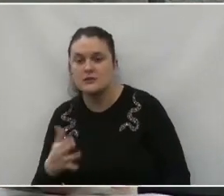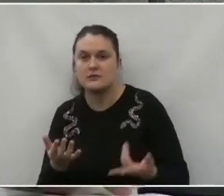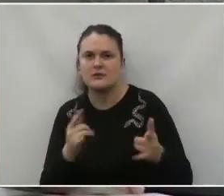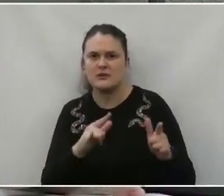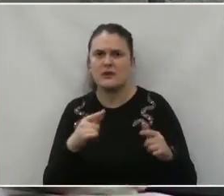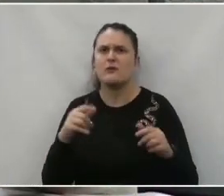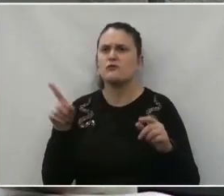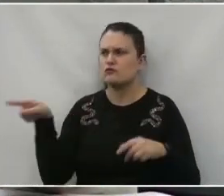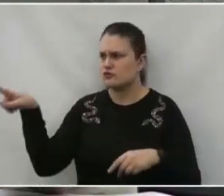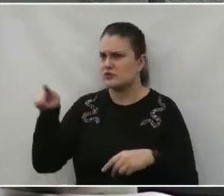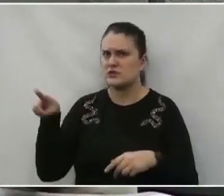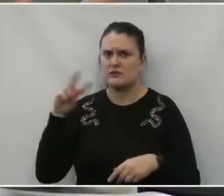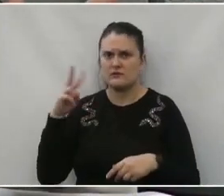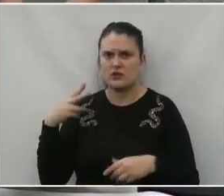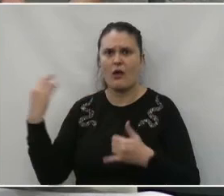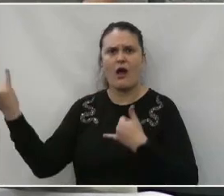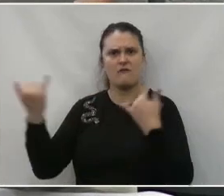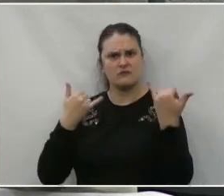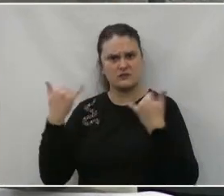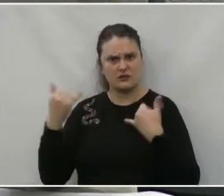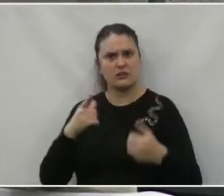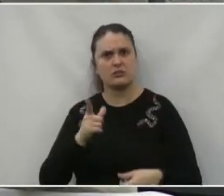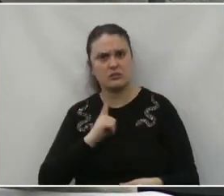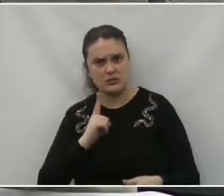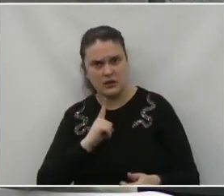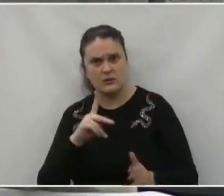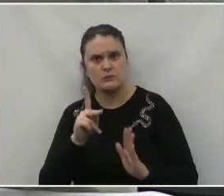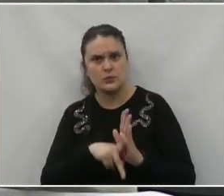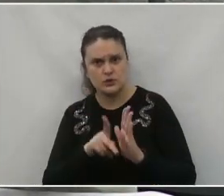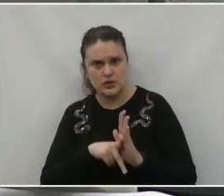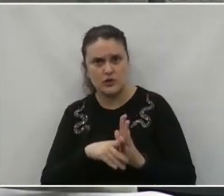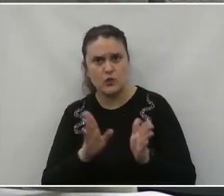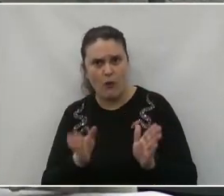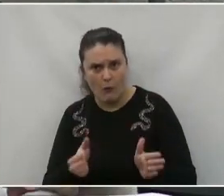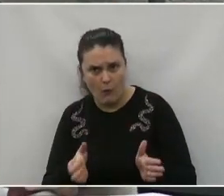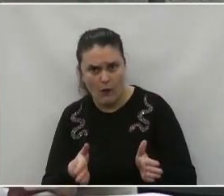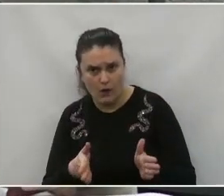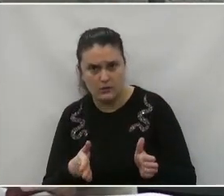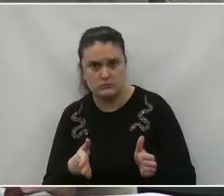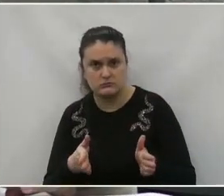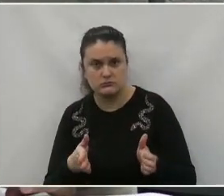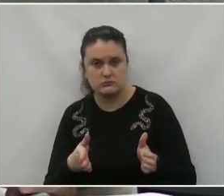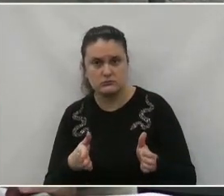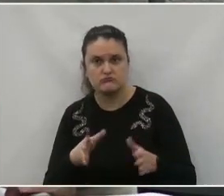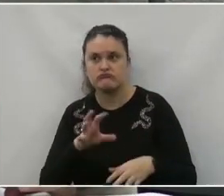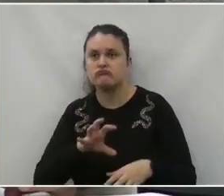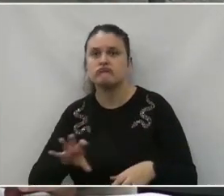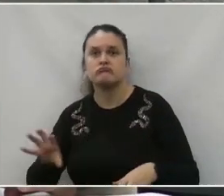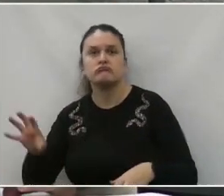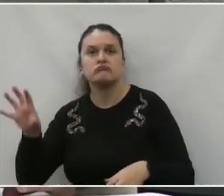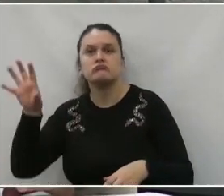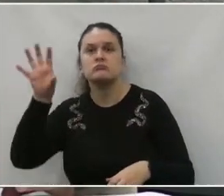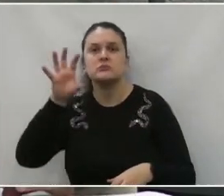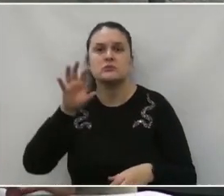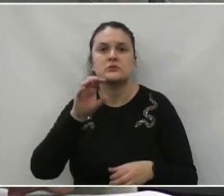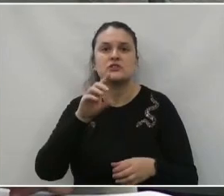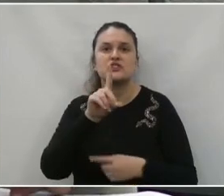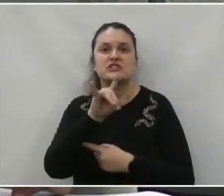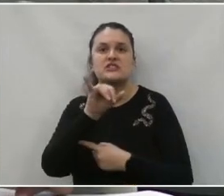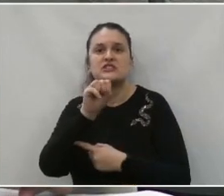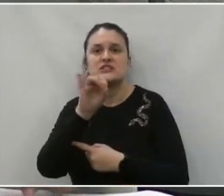mim, senhores vereadores, se existe algum projeto sendo executado na região do São